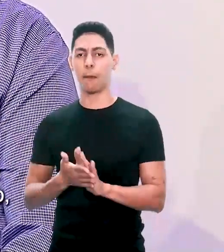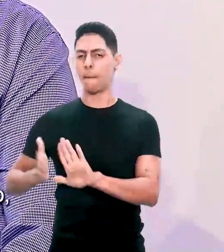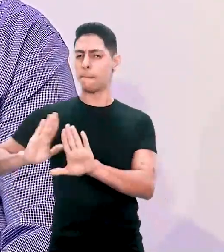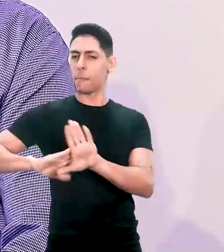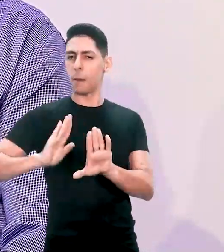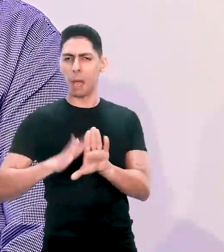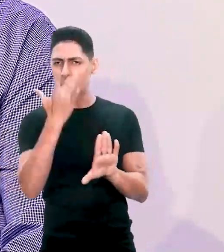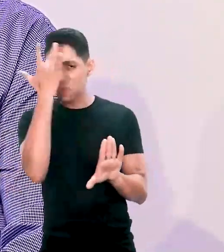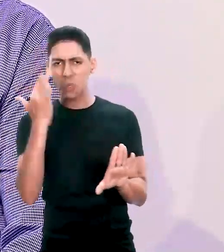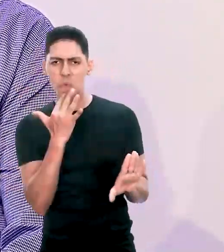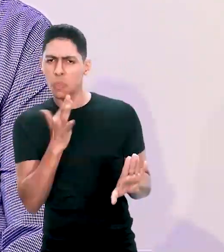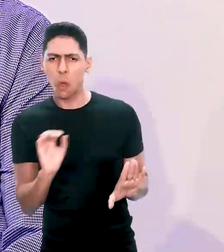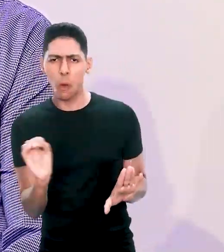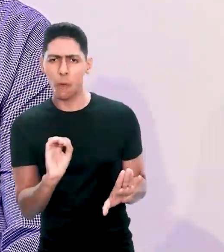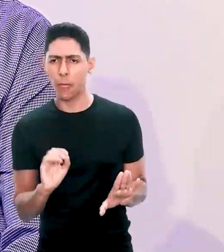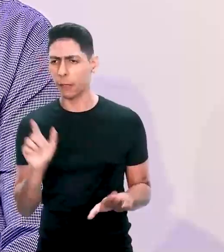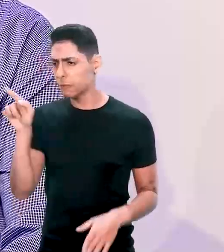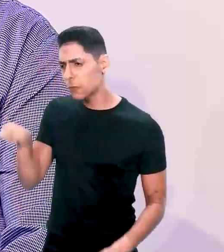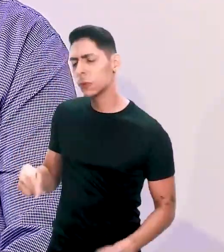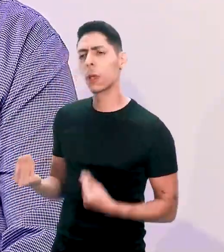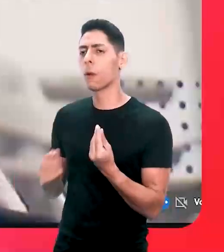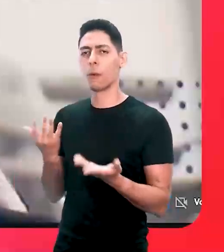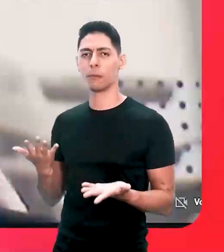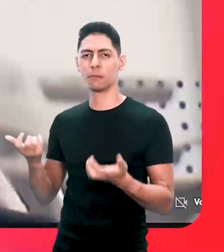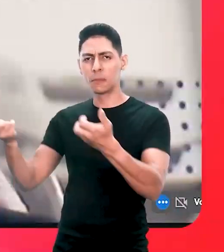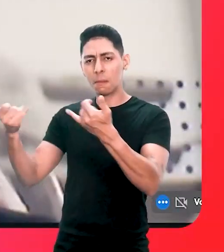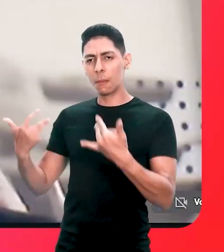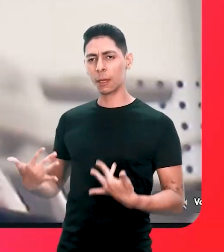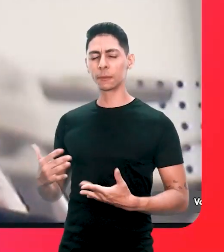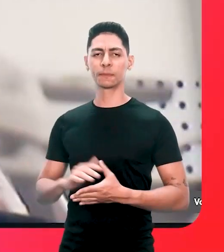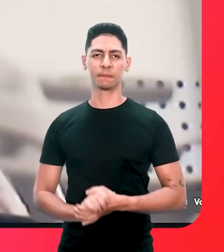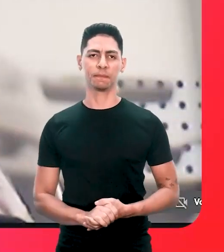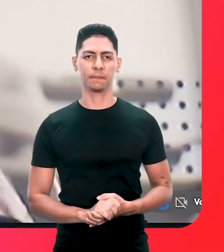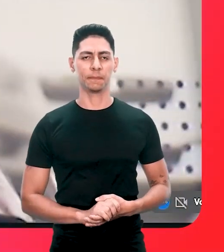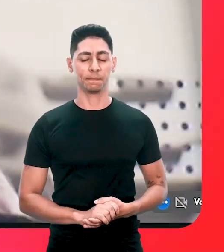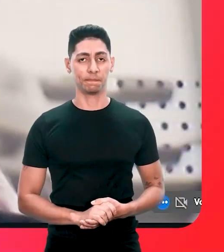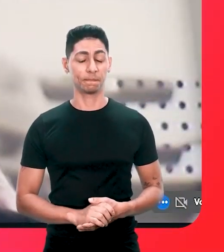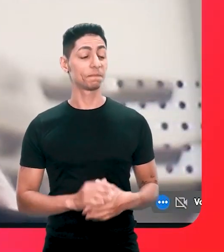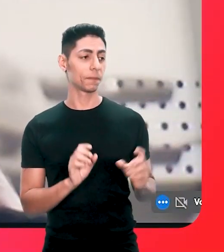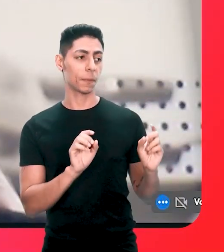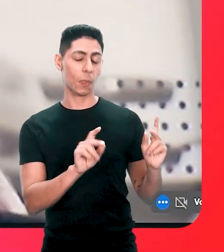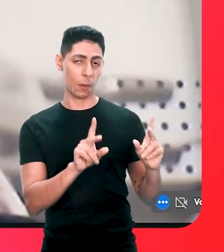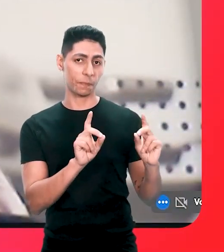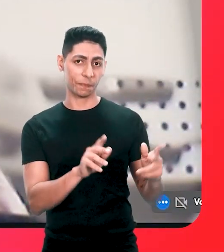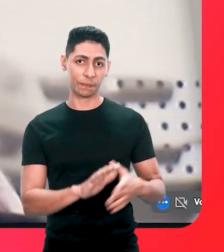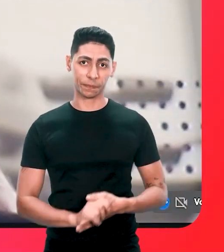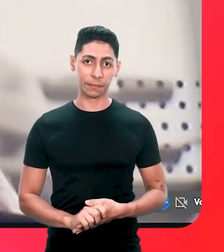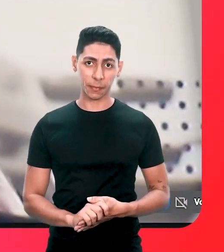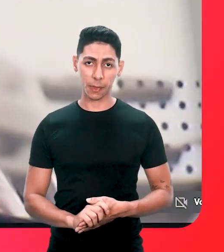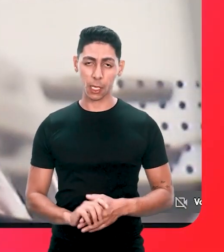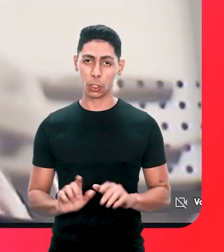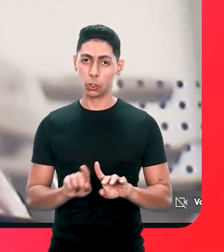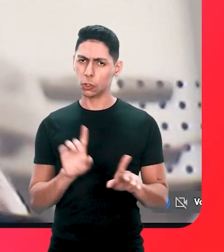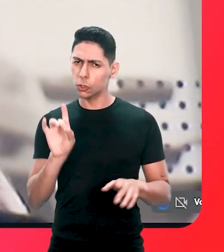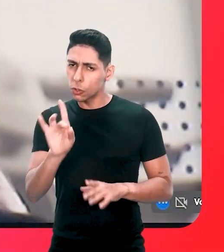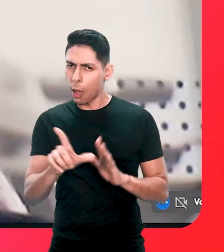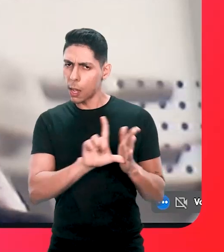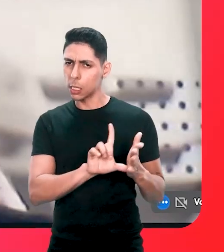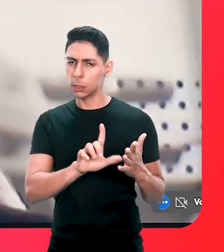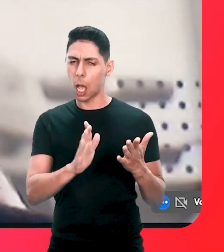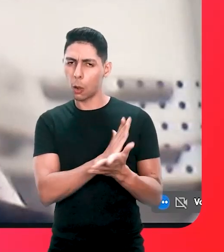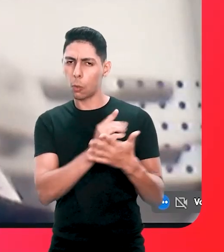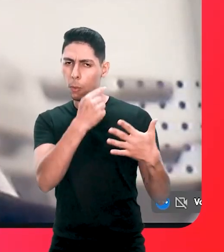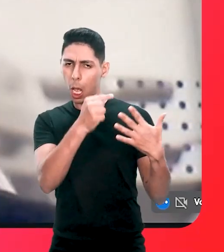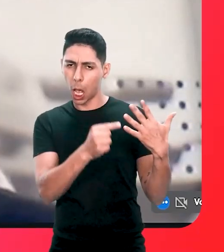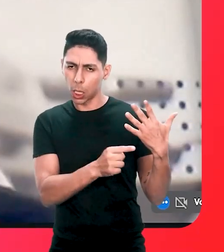não sabem do nosso amigo Petri. Ok. Só algumas coisas,